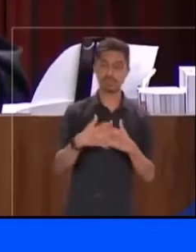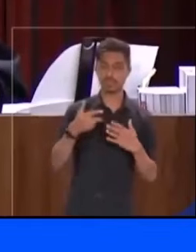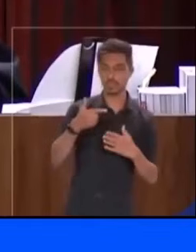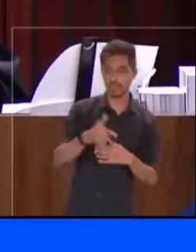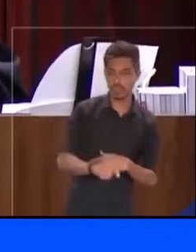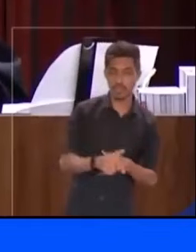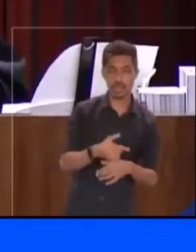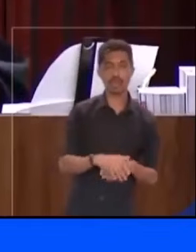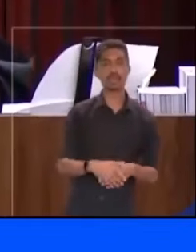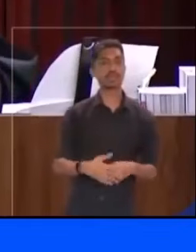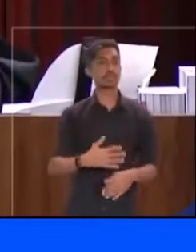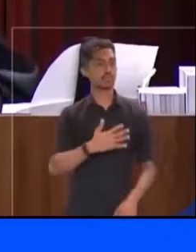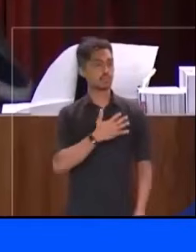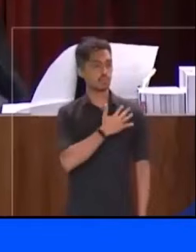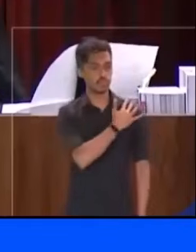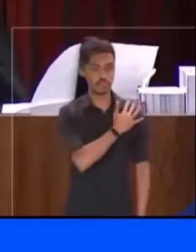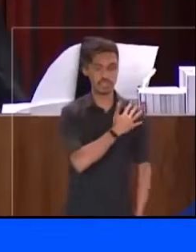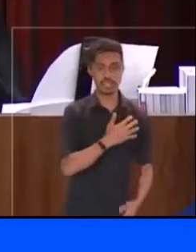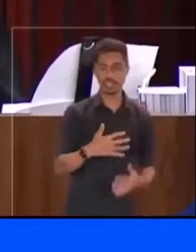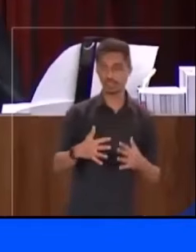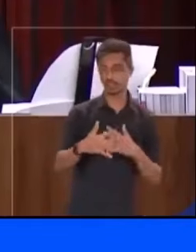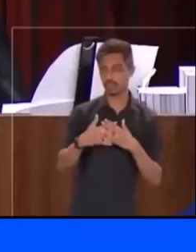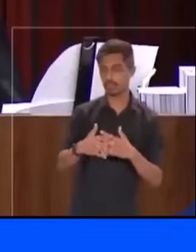o cívico-militar e o